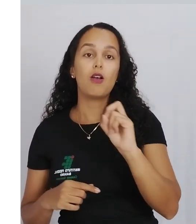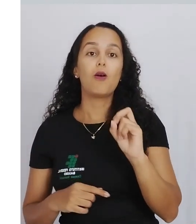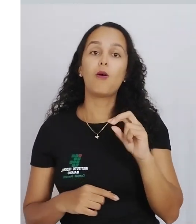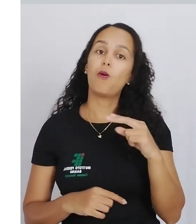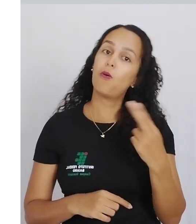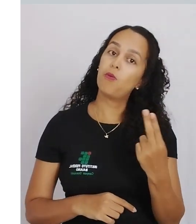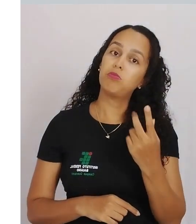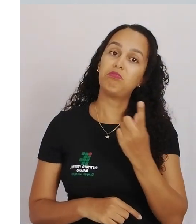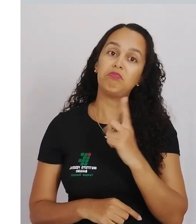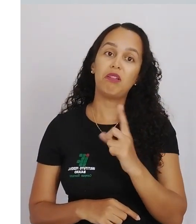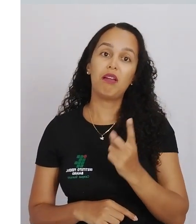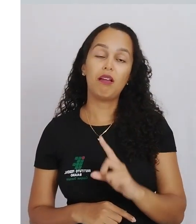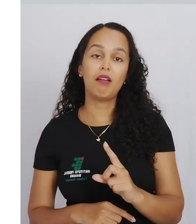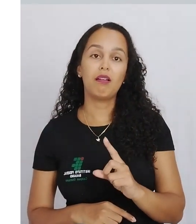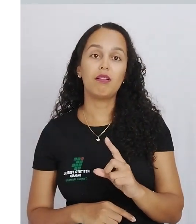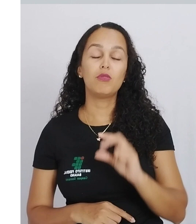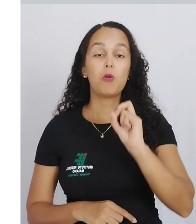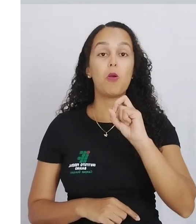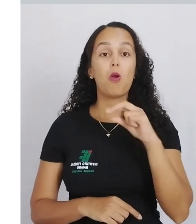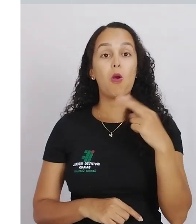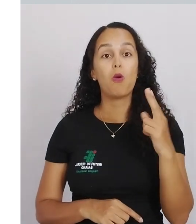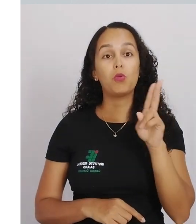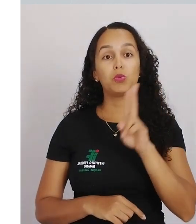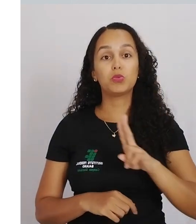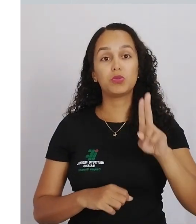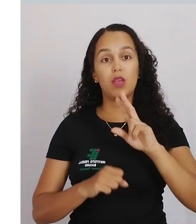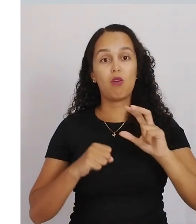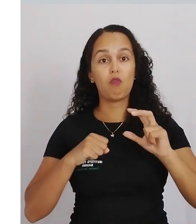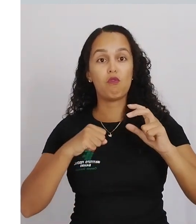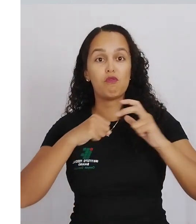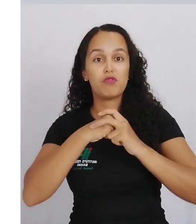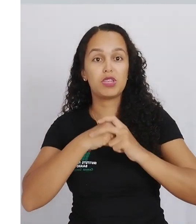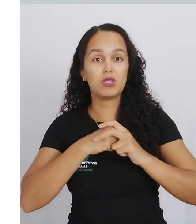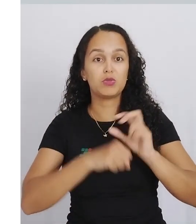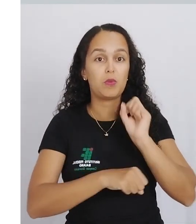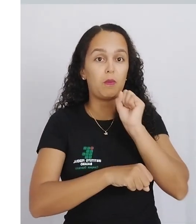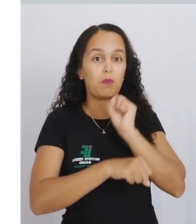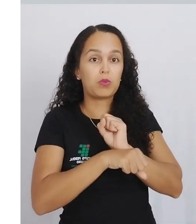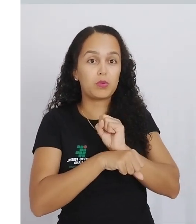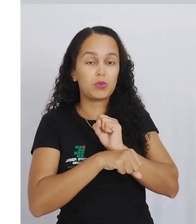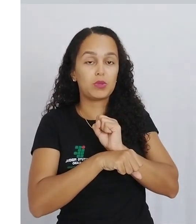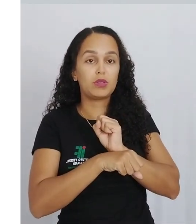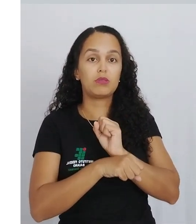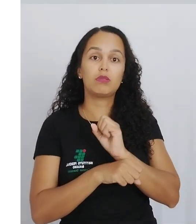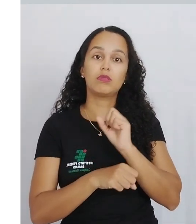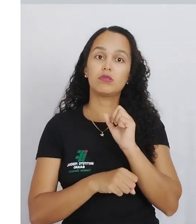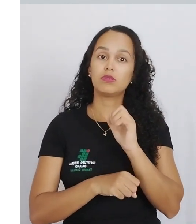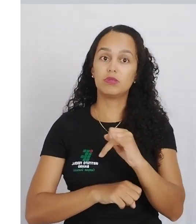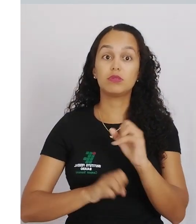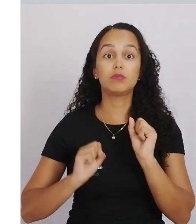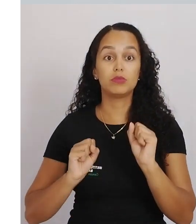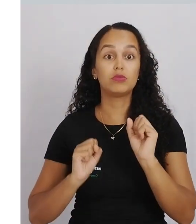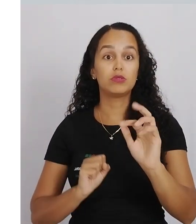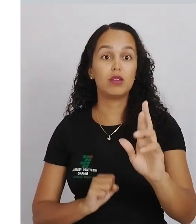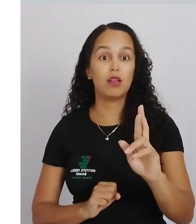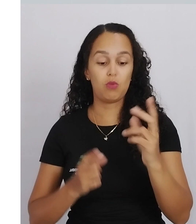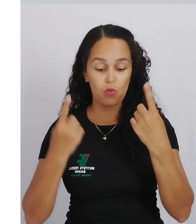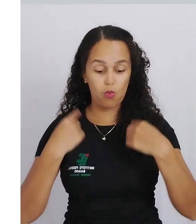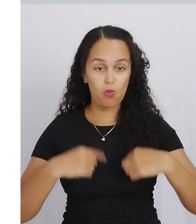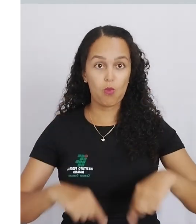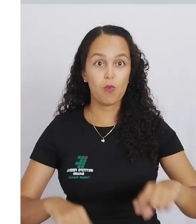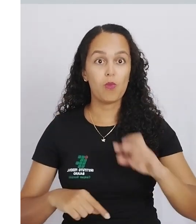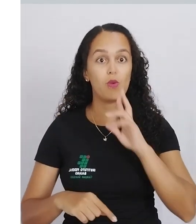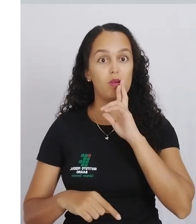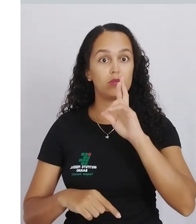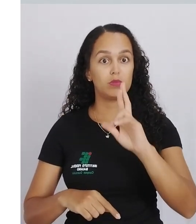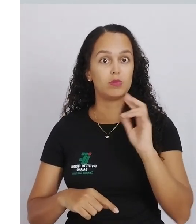seria viável, ou se não, ou se usar do vírus atenuado, que é quando o vírus está inativo, poderia gerar uma